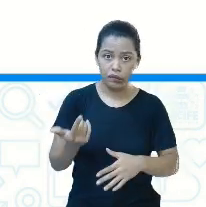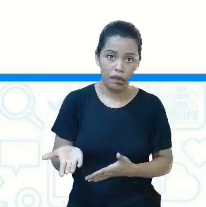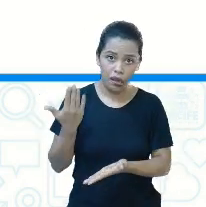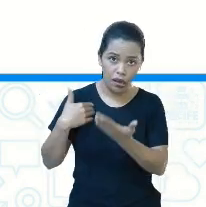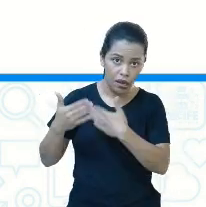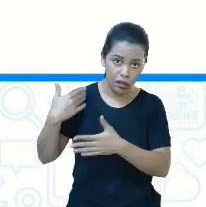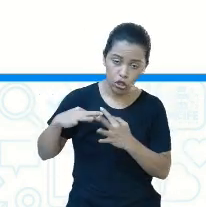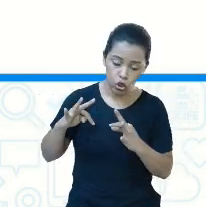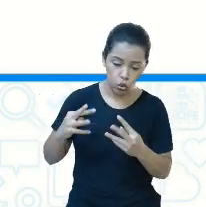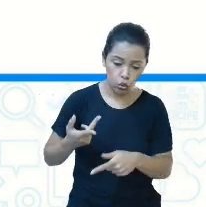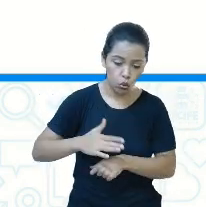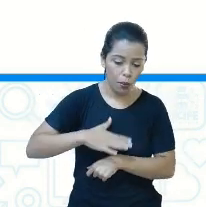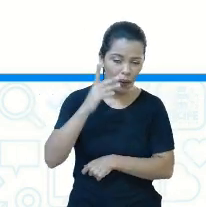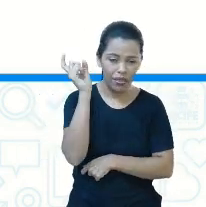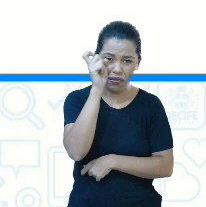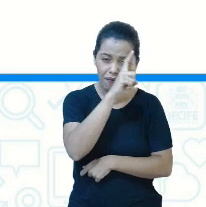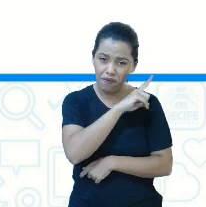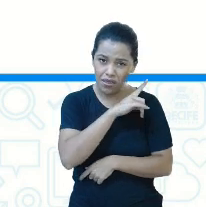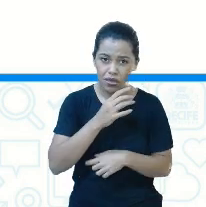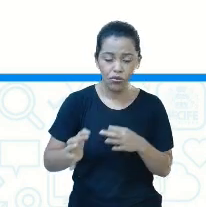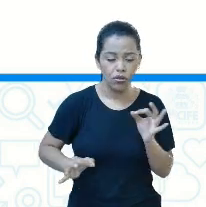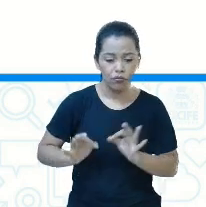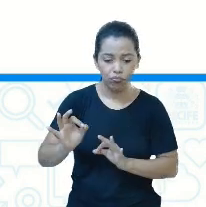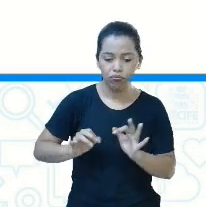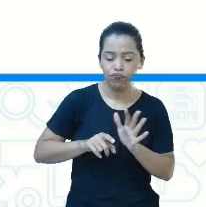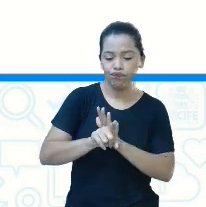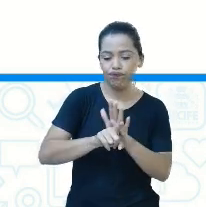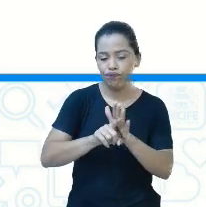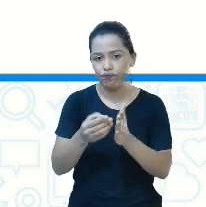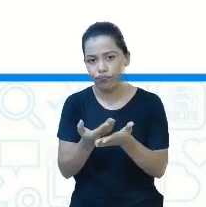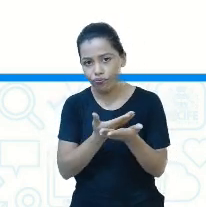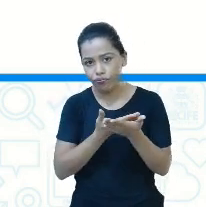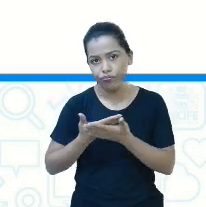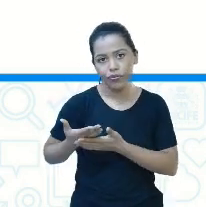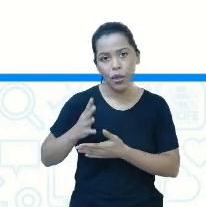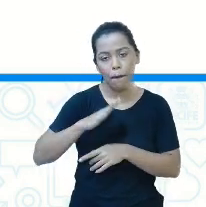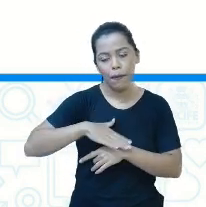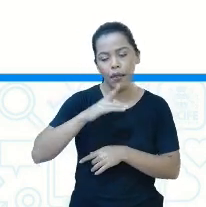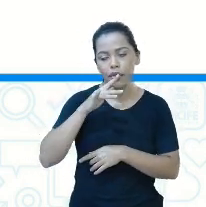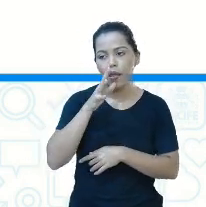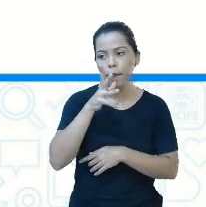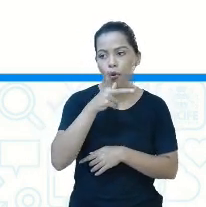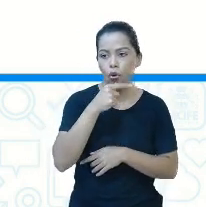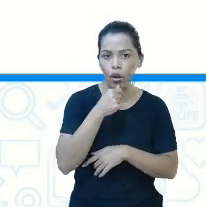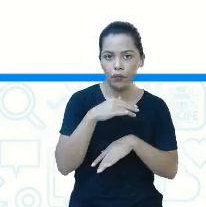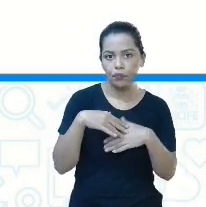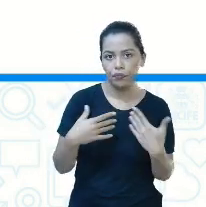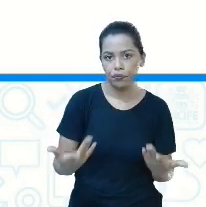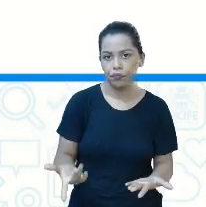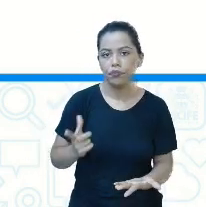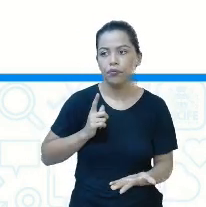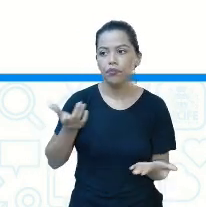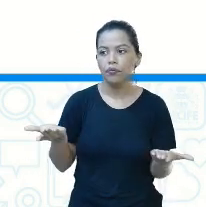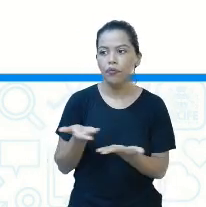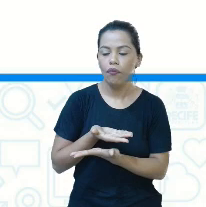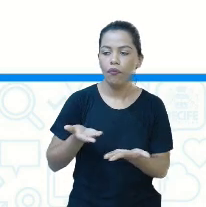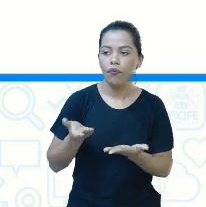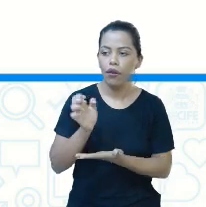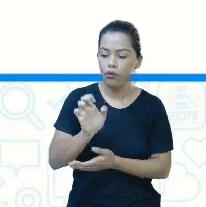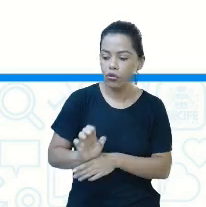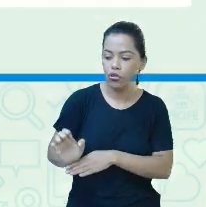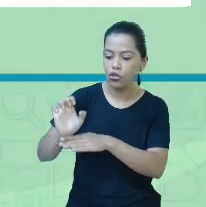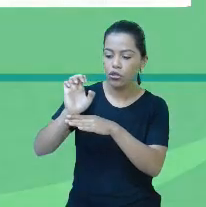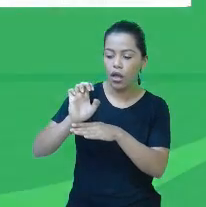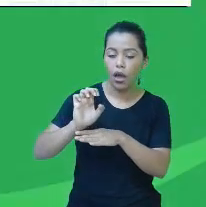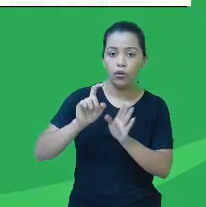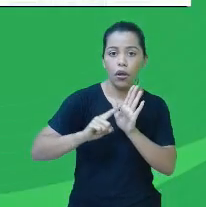difícil. Então aqui, ó, em 1960, a gente já vê ali alguns estados aparecendo na região norte,